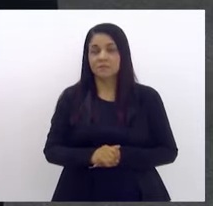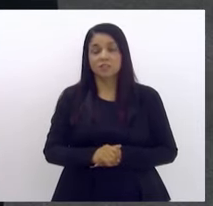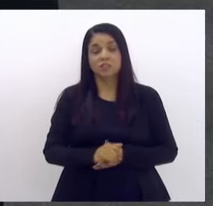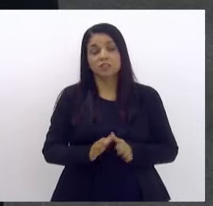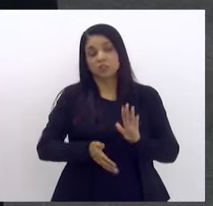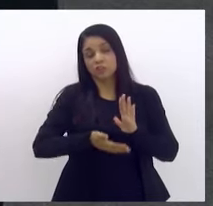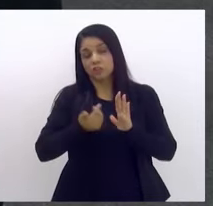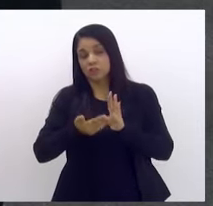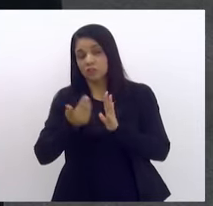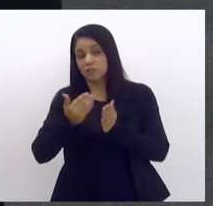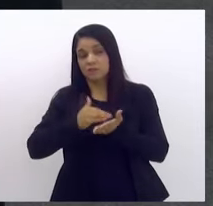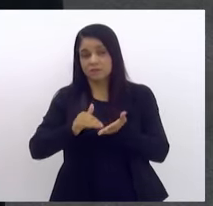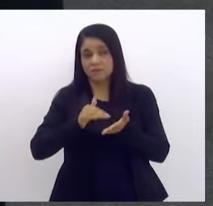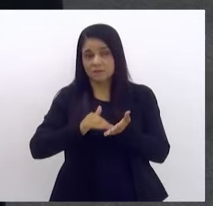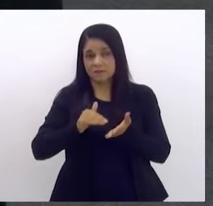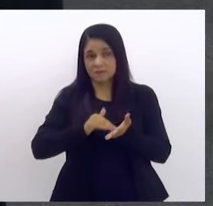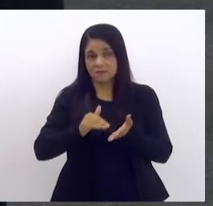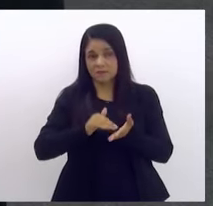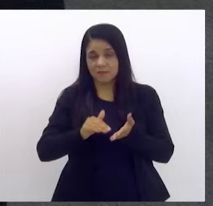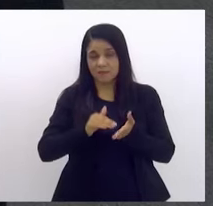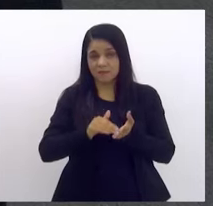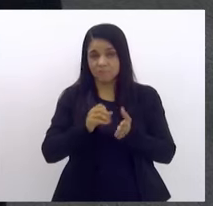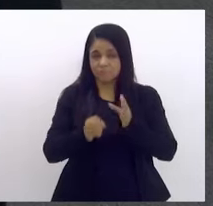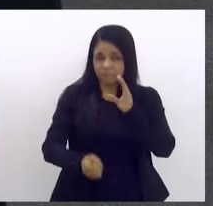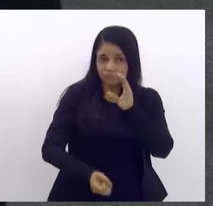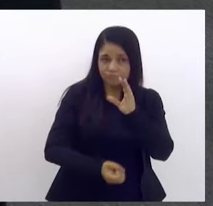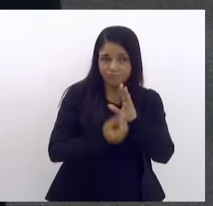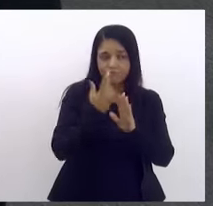secretarias criadas por decreto